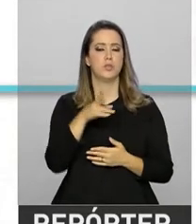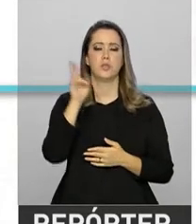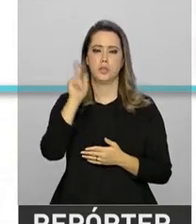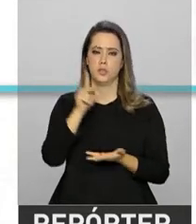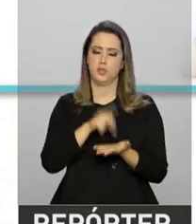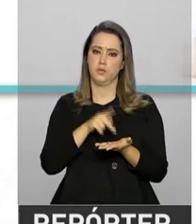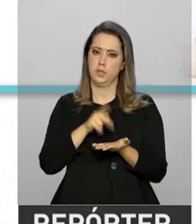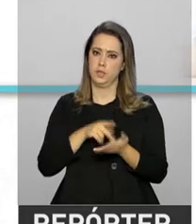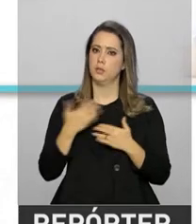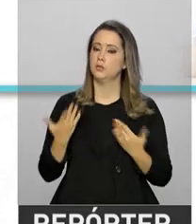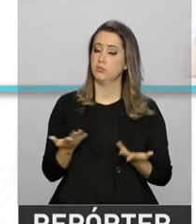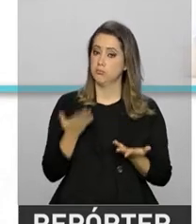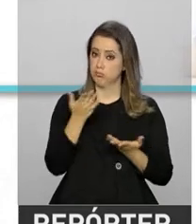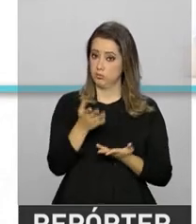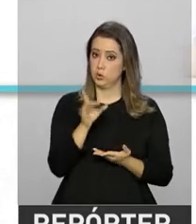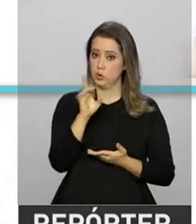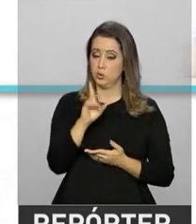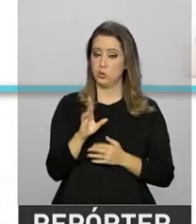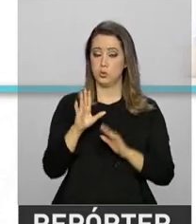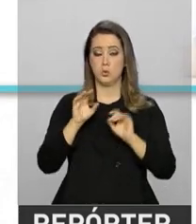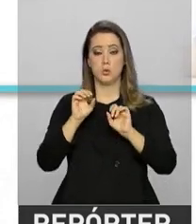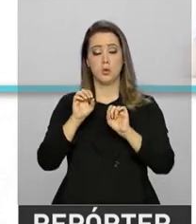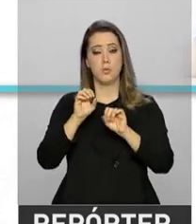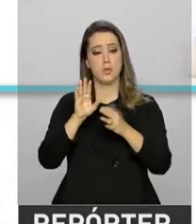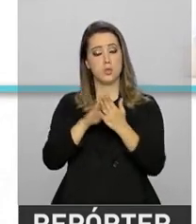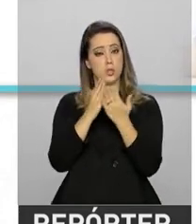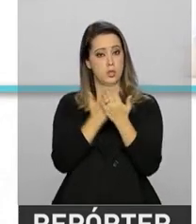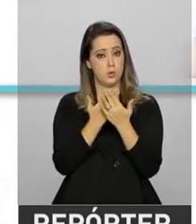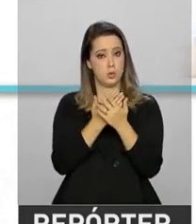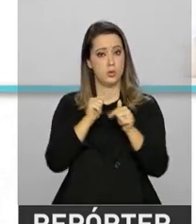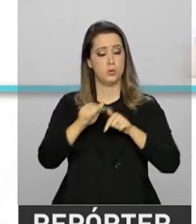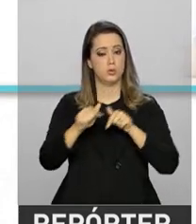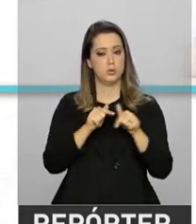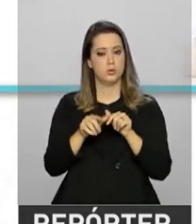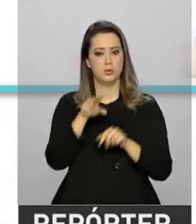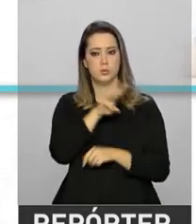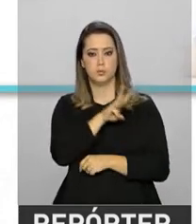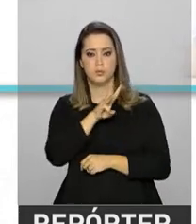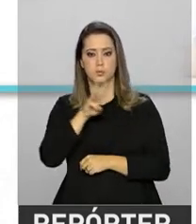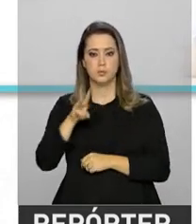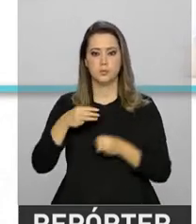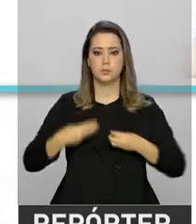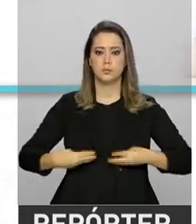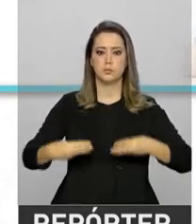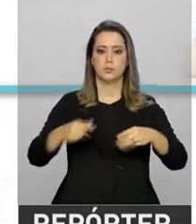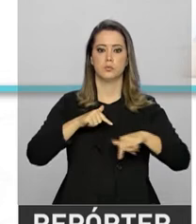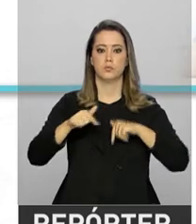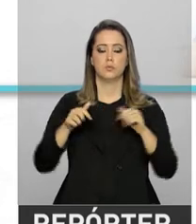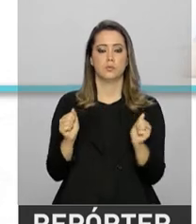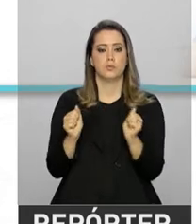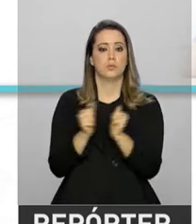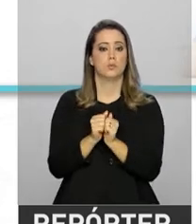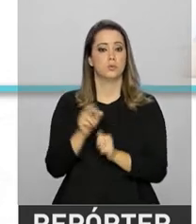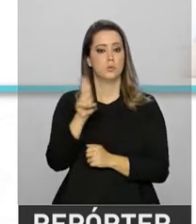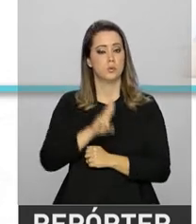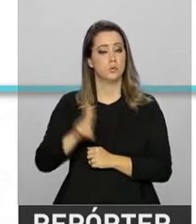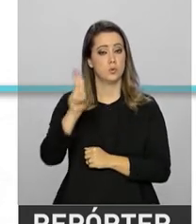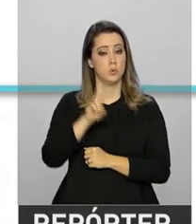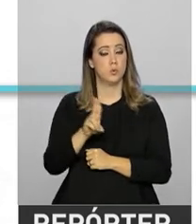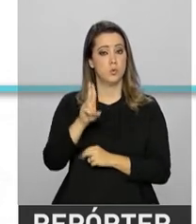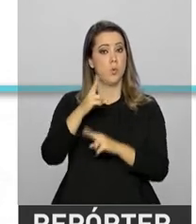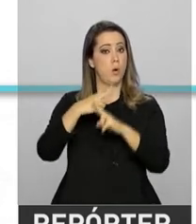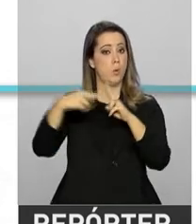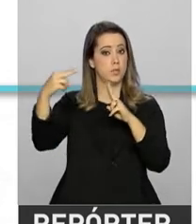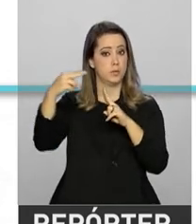realidade somente na escola do trabalhador uma plataforma criada pelo ministério do trabalho em parceria com a universidade de brasília